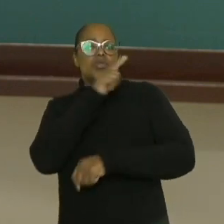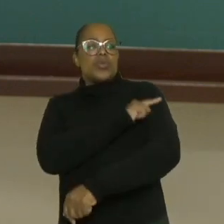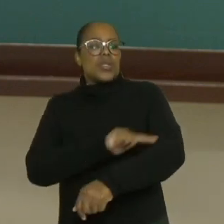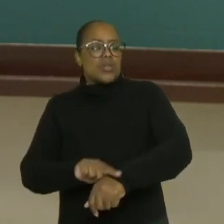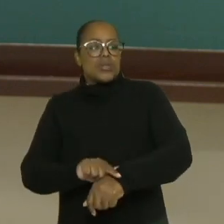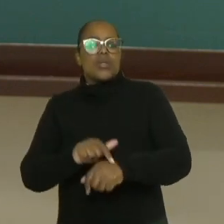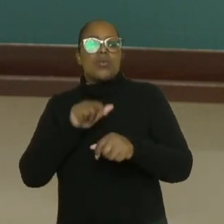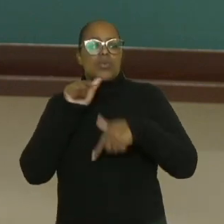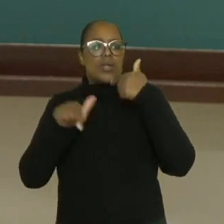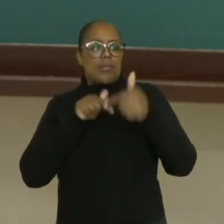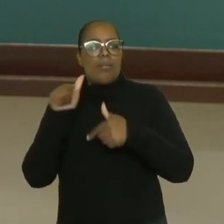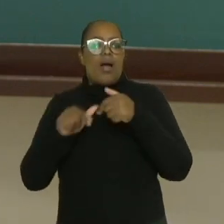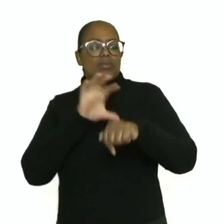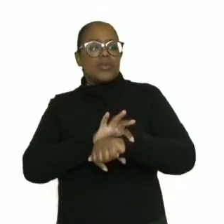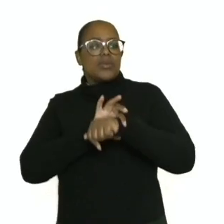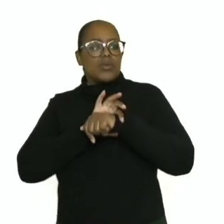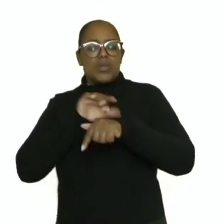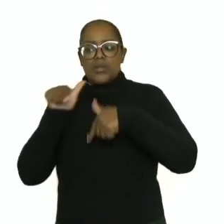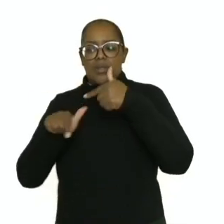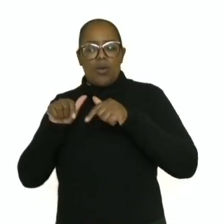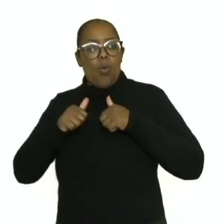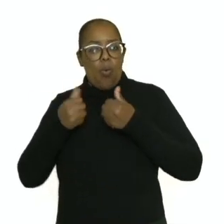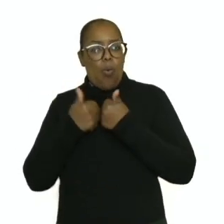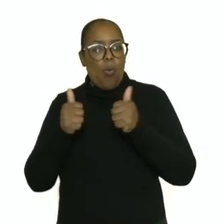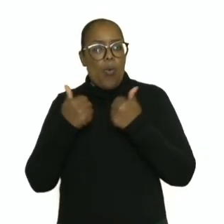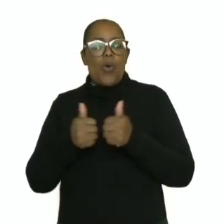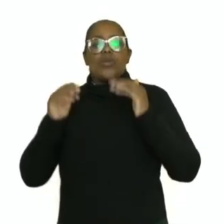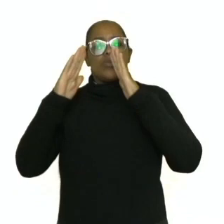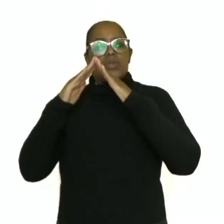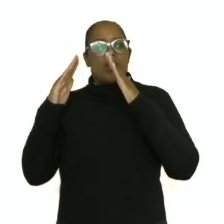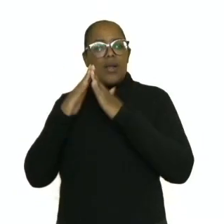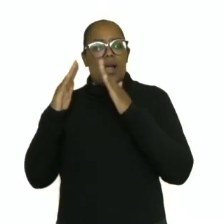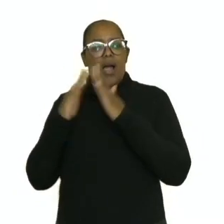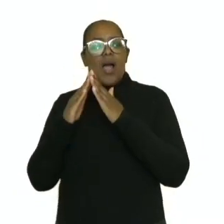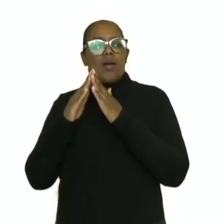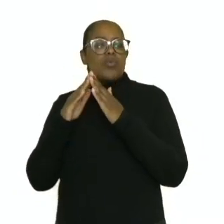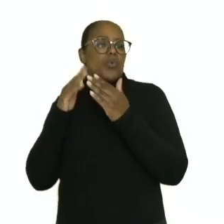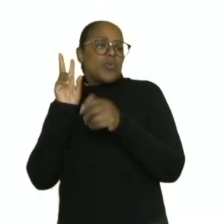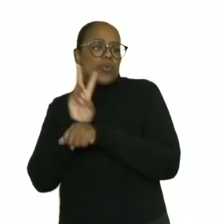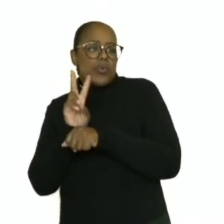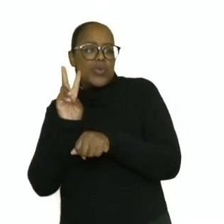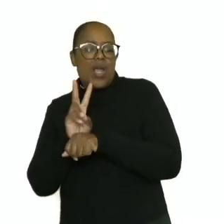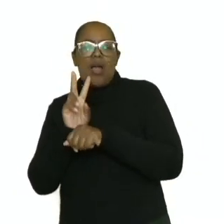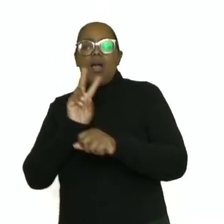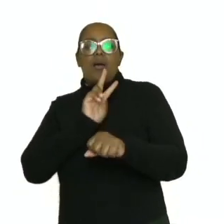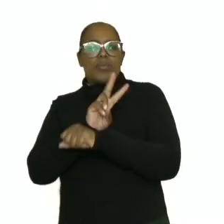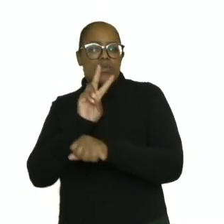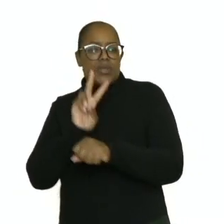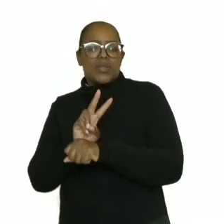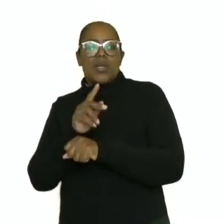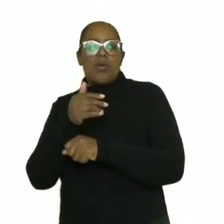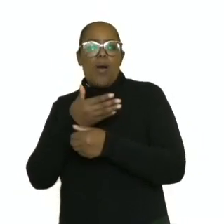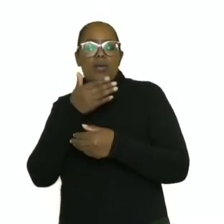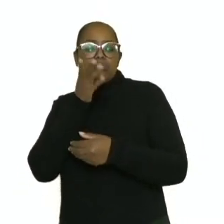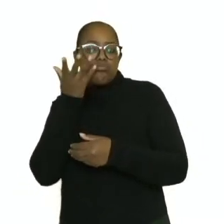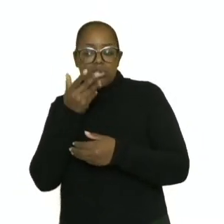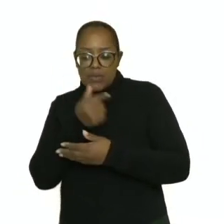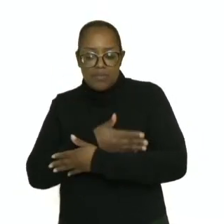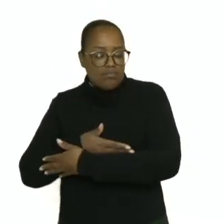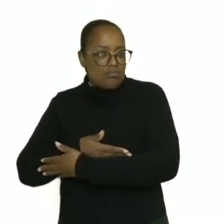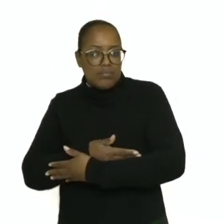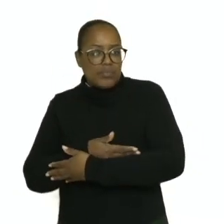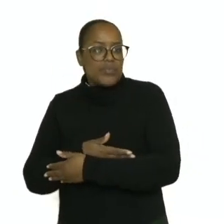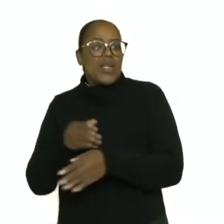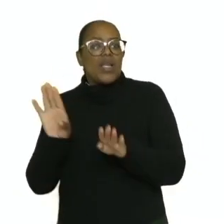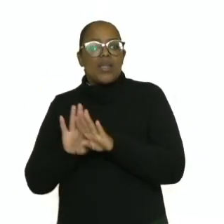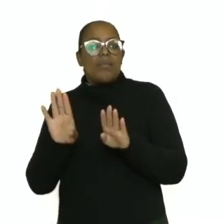trabalho, segurança, transporte, lazer, moradia, previdência social, proteção à maternidade e à infância e assistência